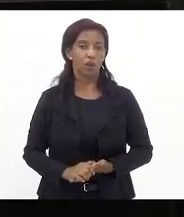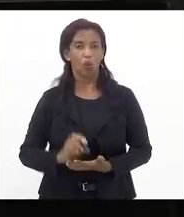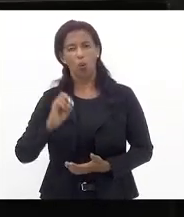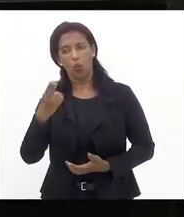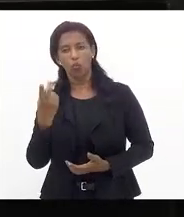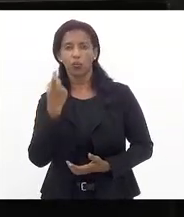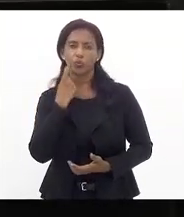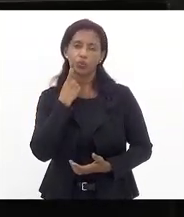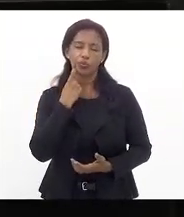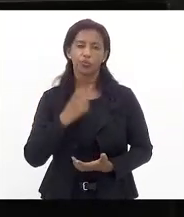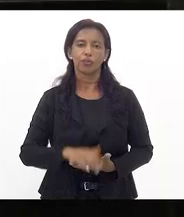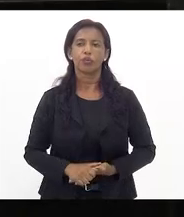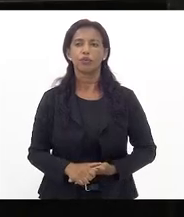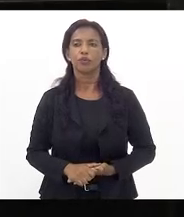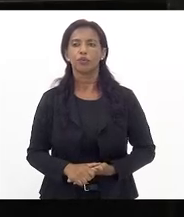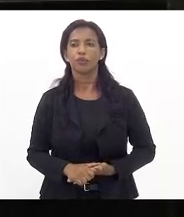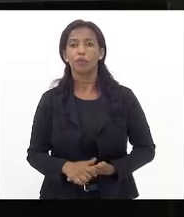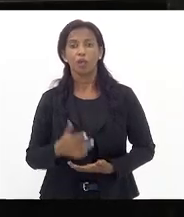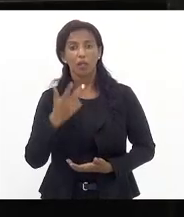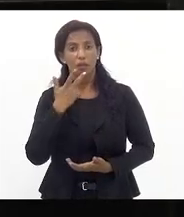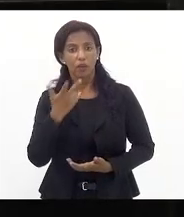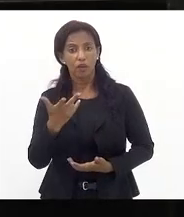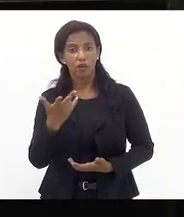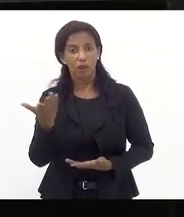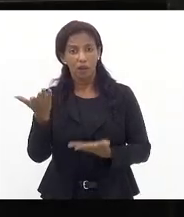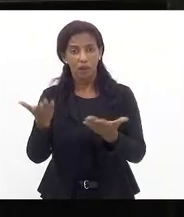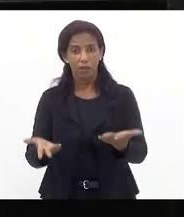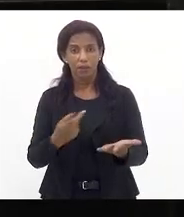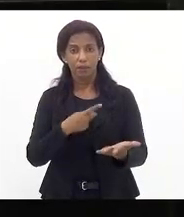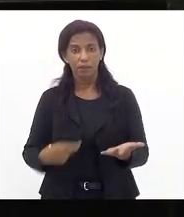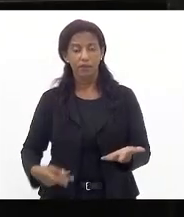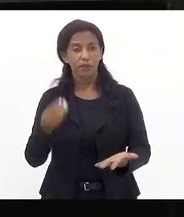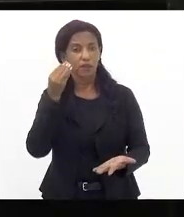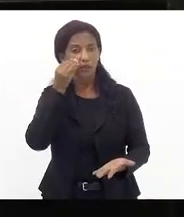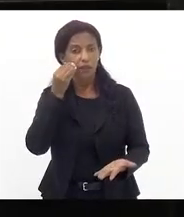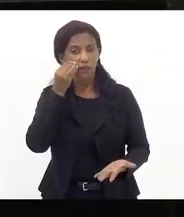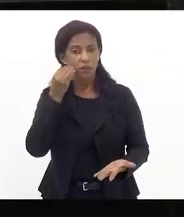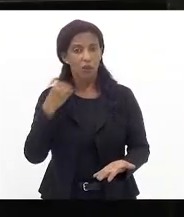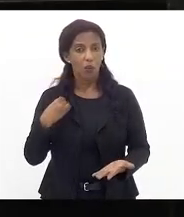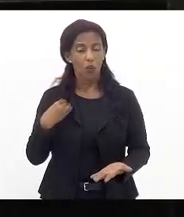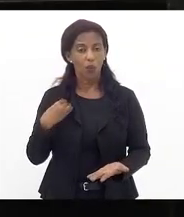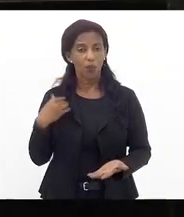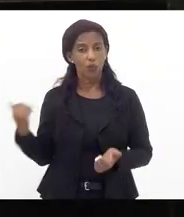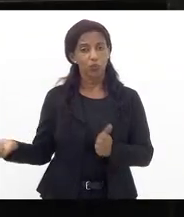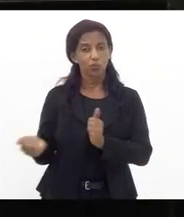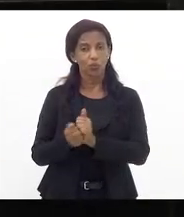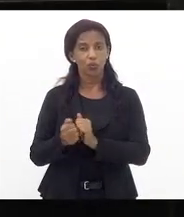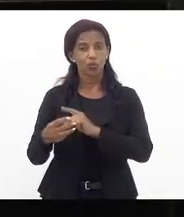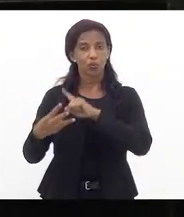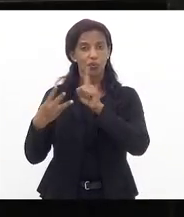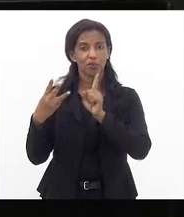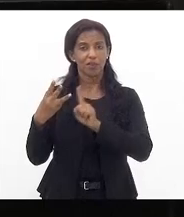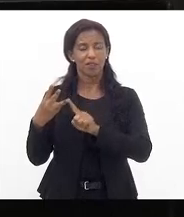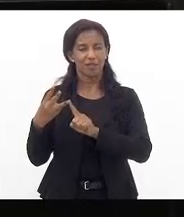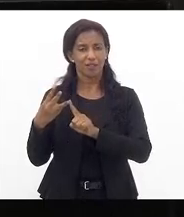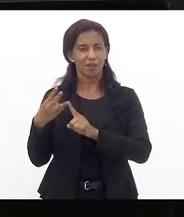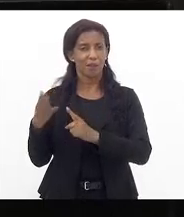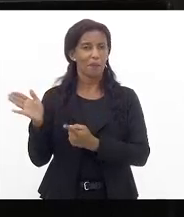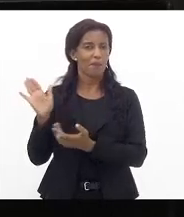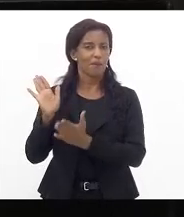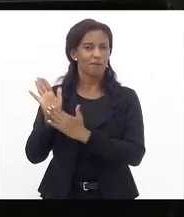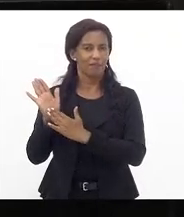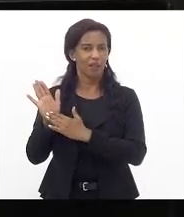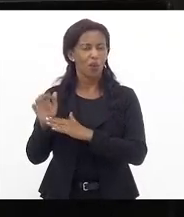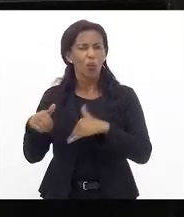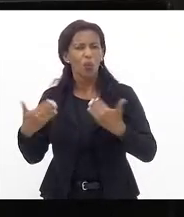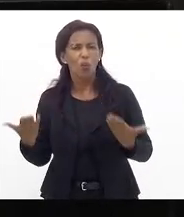sexta. E eu quero dizer a Vossa Excelência que tem experiência comigo no parlamento já no terceiro mandato. Quando